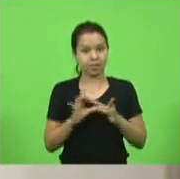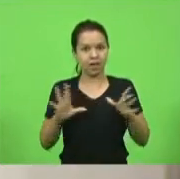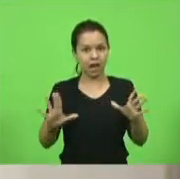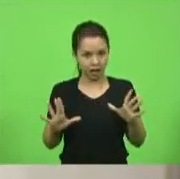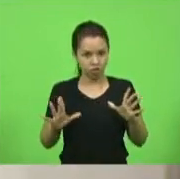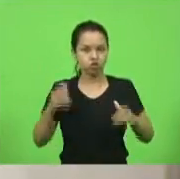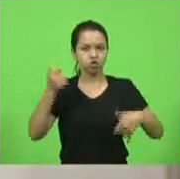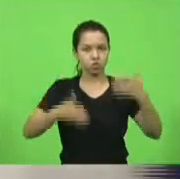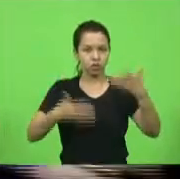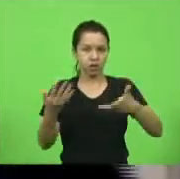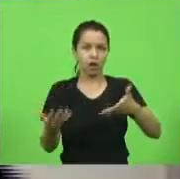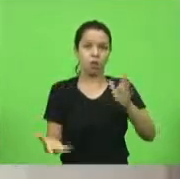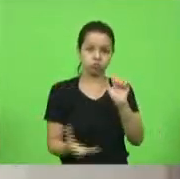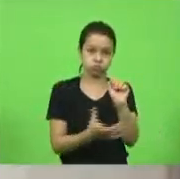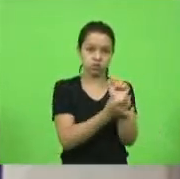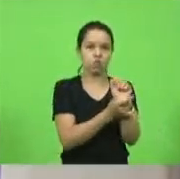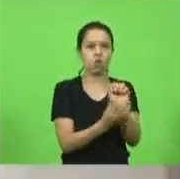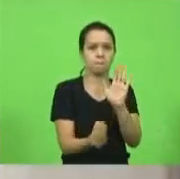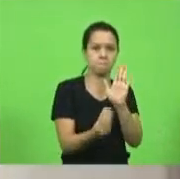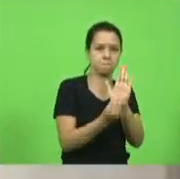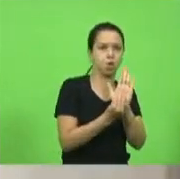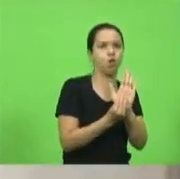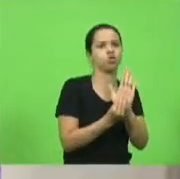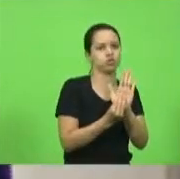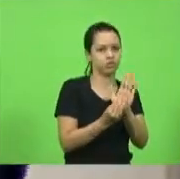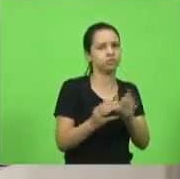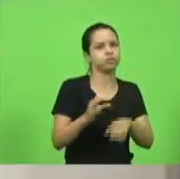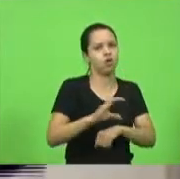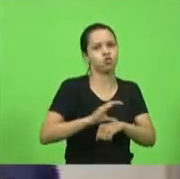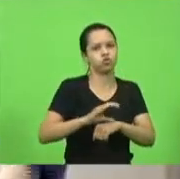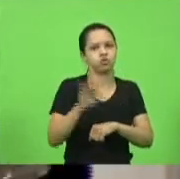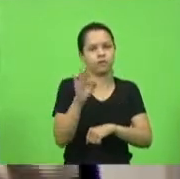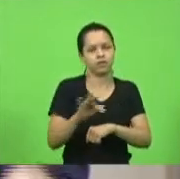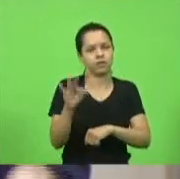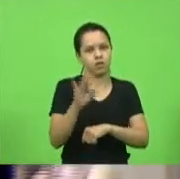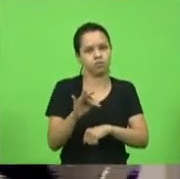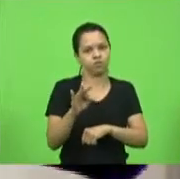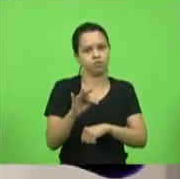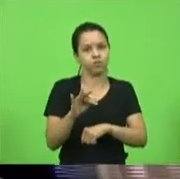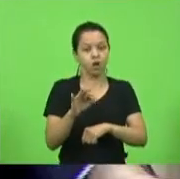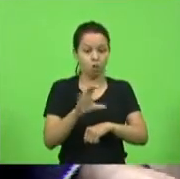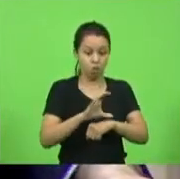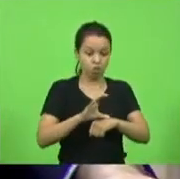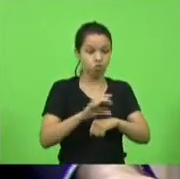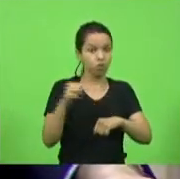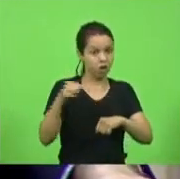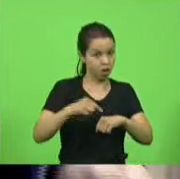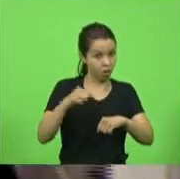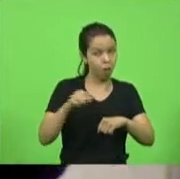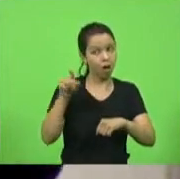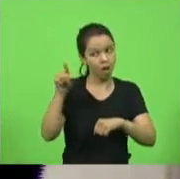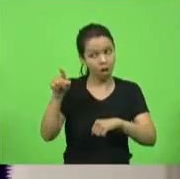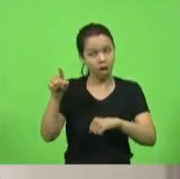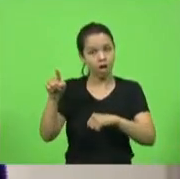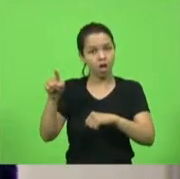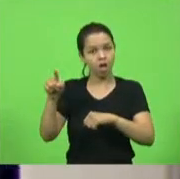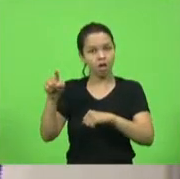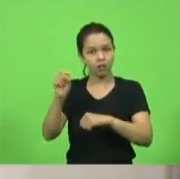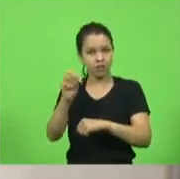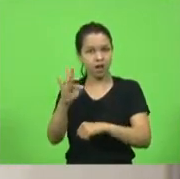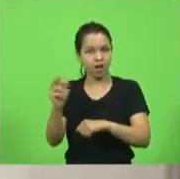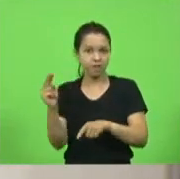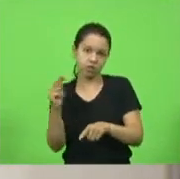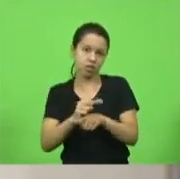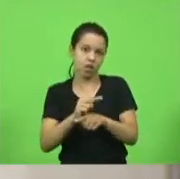no texto da Constituição Federal. Constituição que o Supremo deveria defender e não